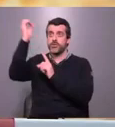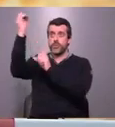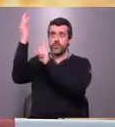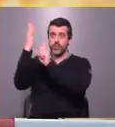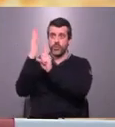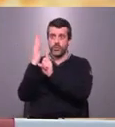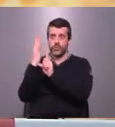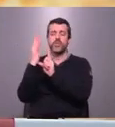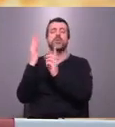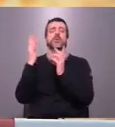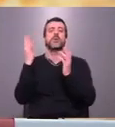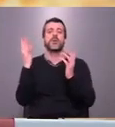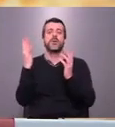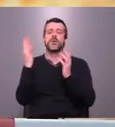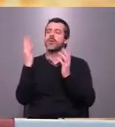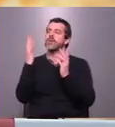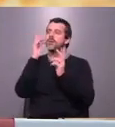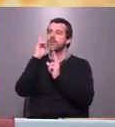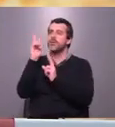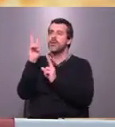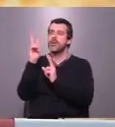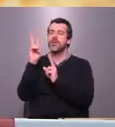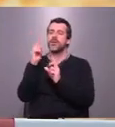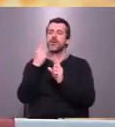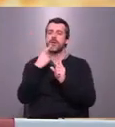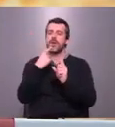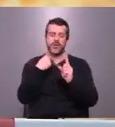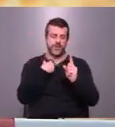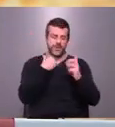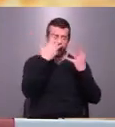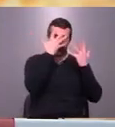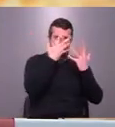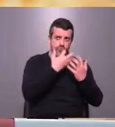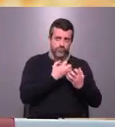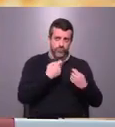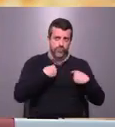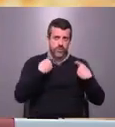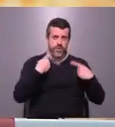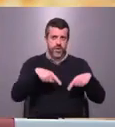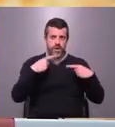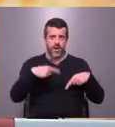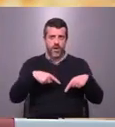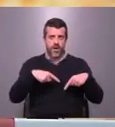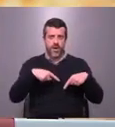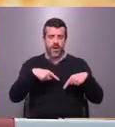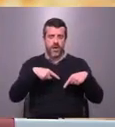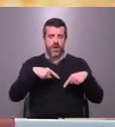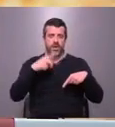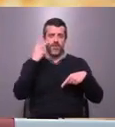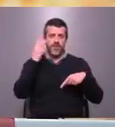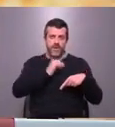que descobrimos as zonas de treva, de escuridão que persistem na nossa